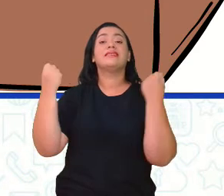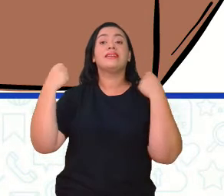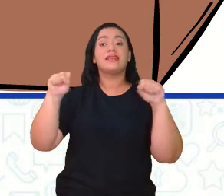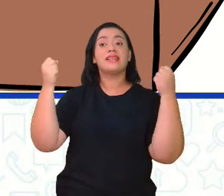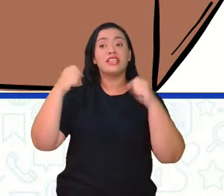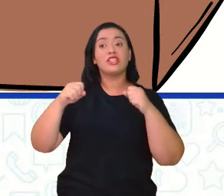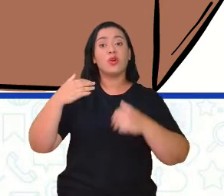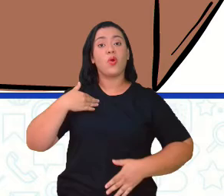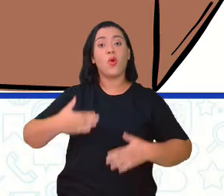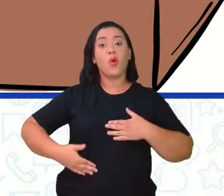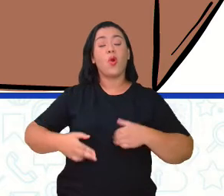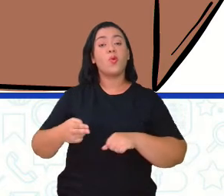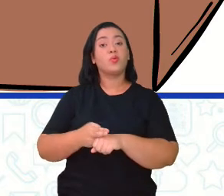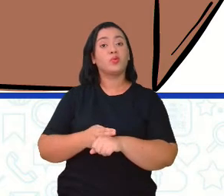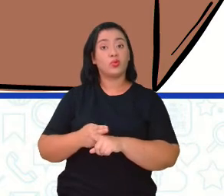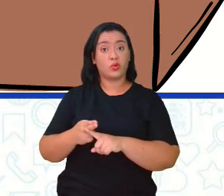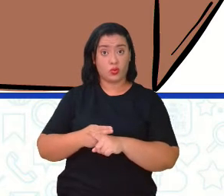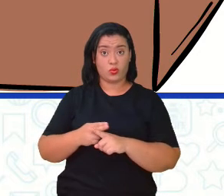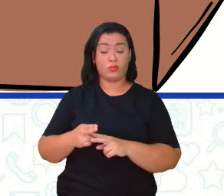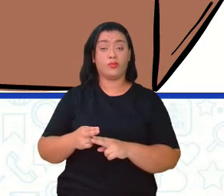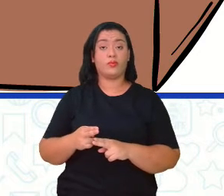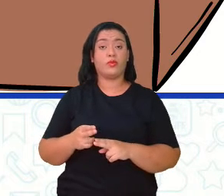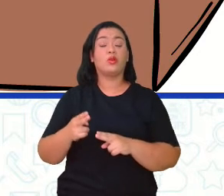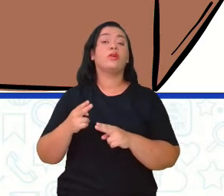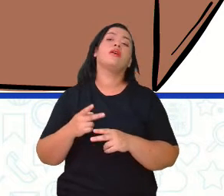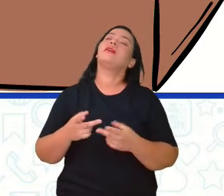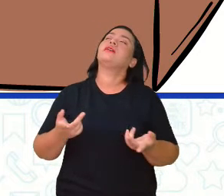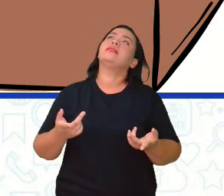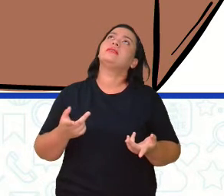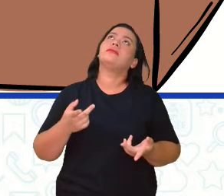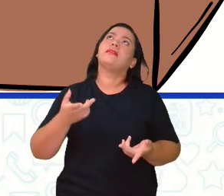Então, naquela época não existia toda a tecnologia,